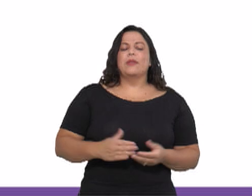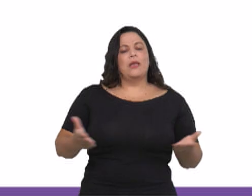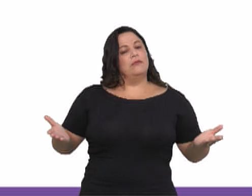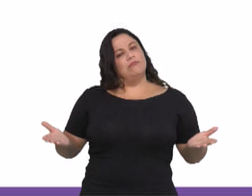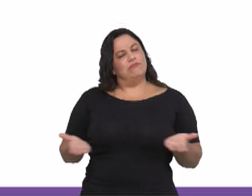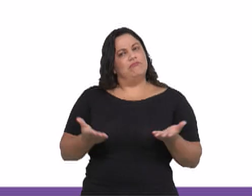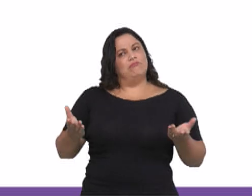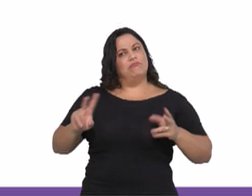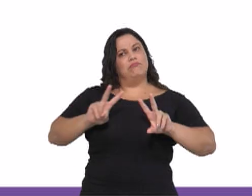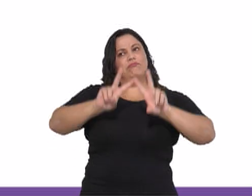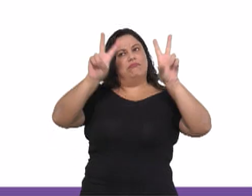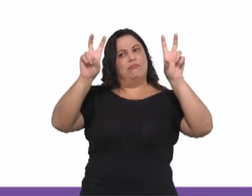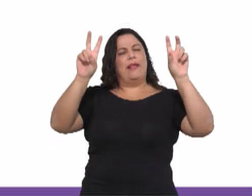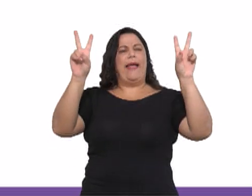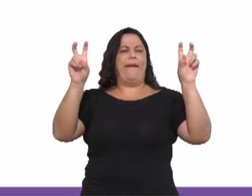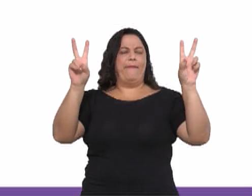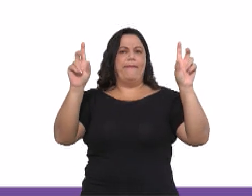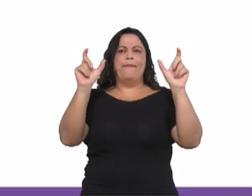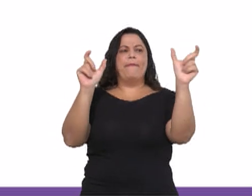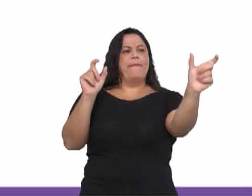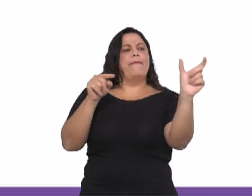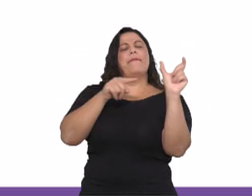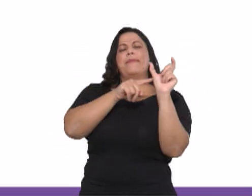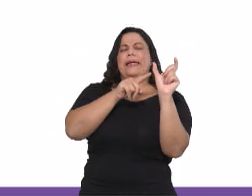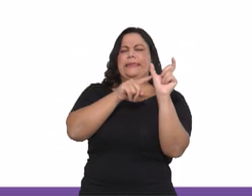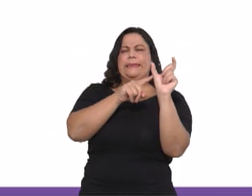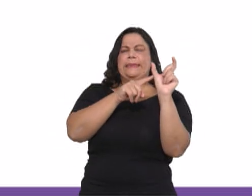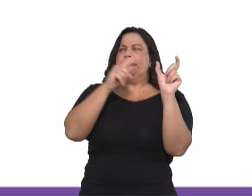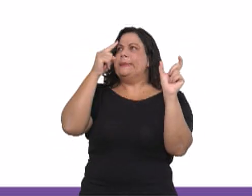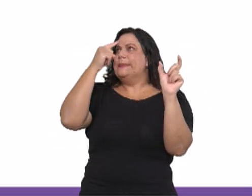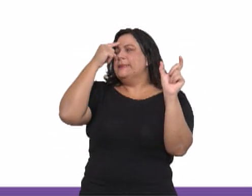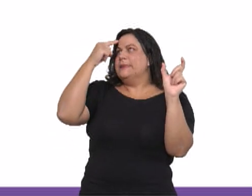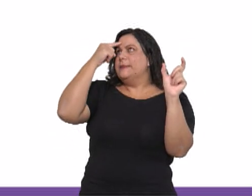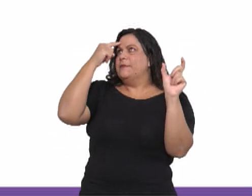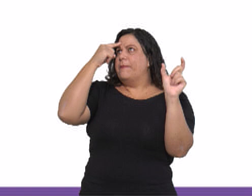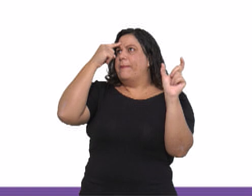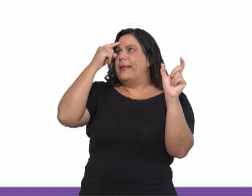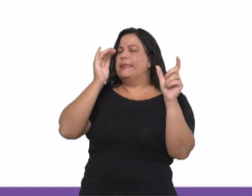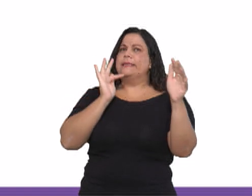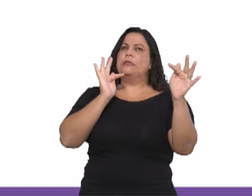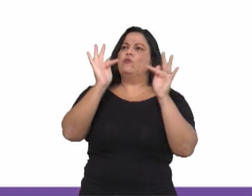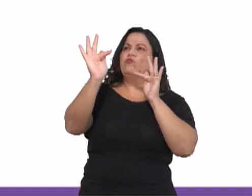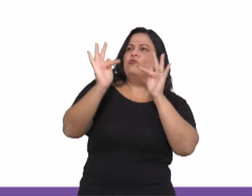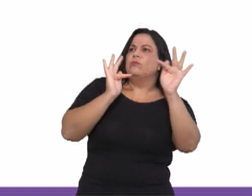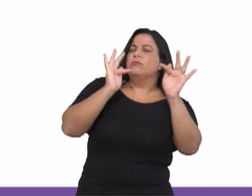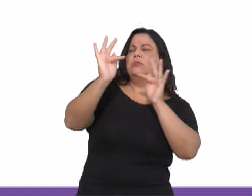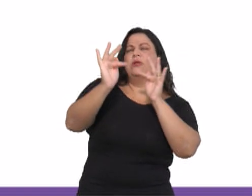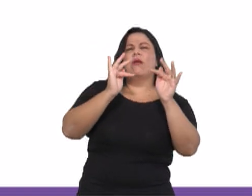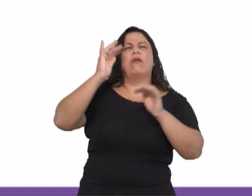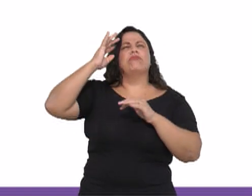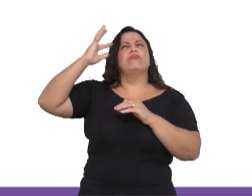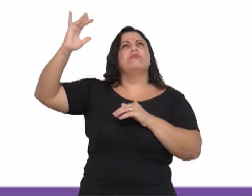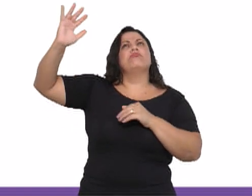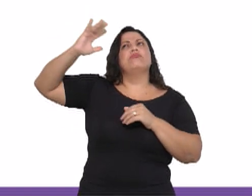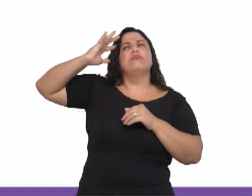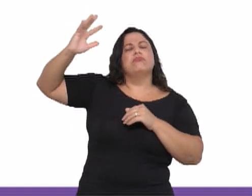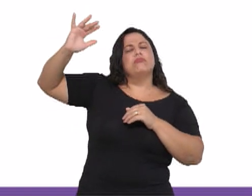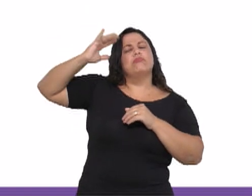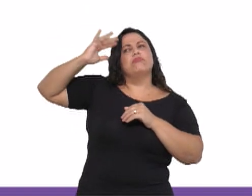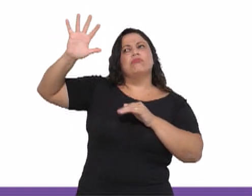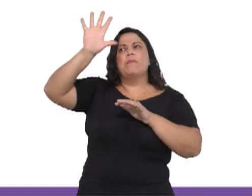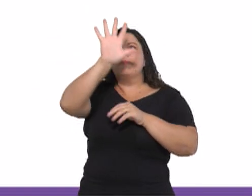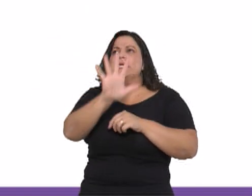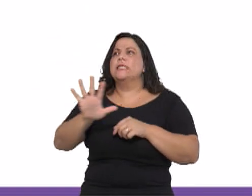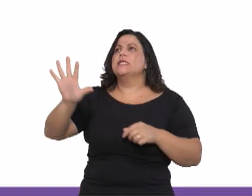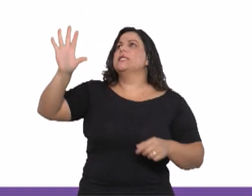falamos folclore, eu imagino que vem algumas figuras na sua mente. Algumas figuras populares logo de